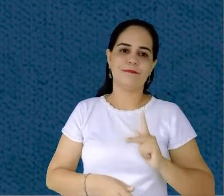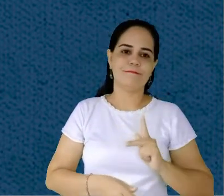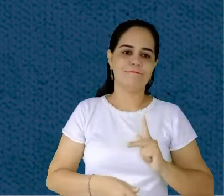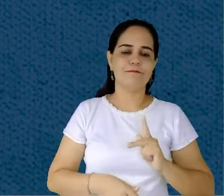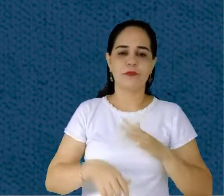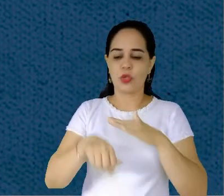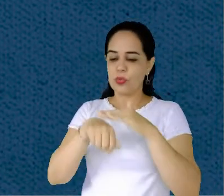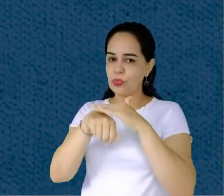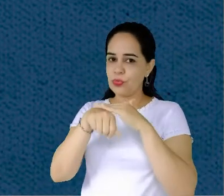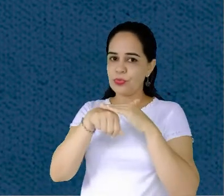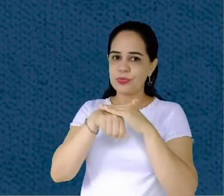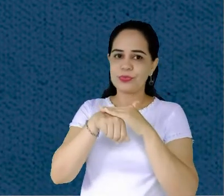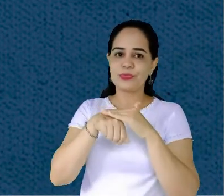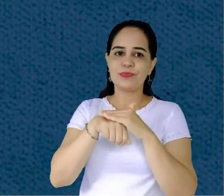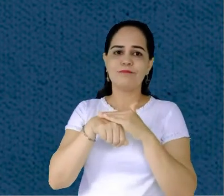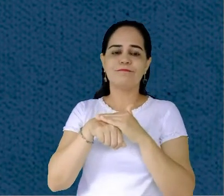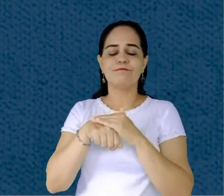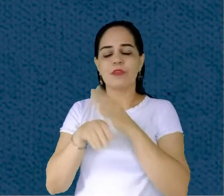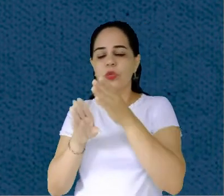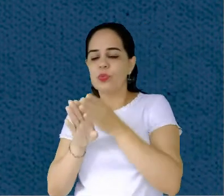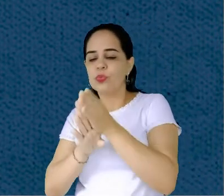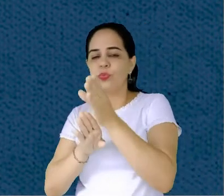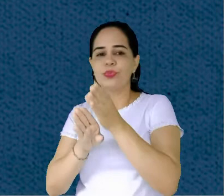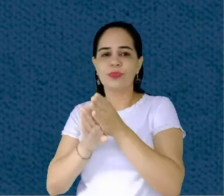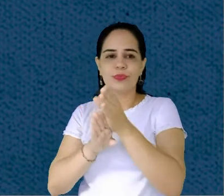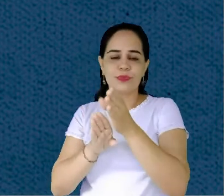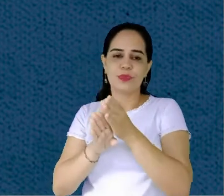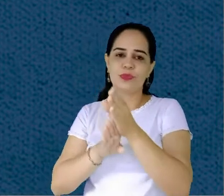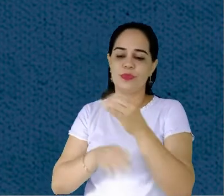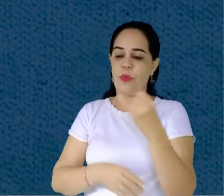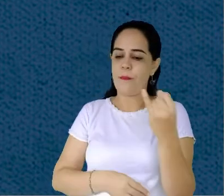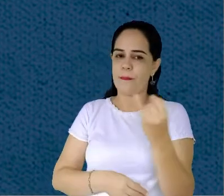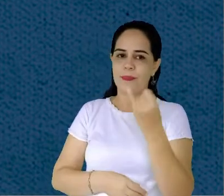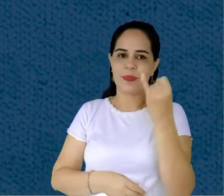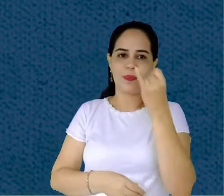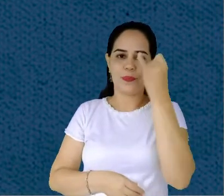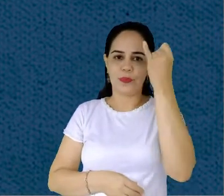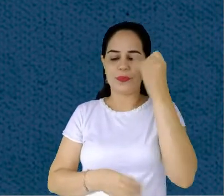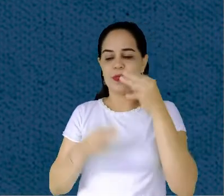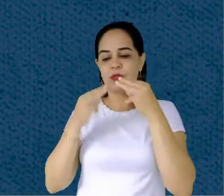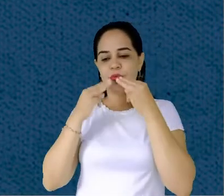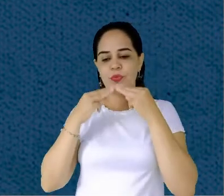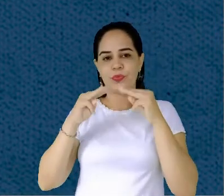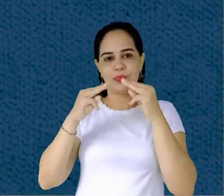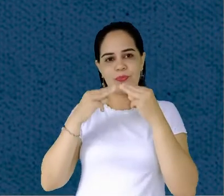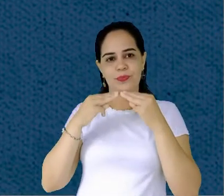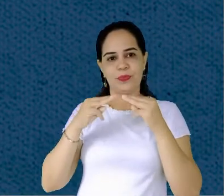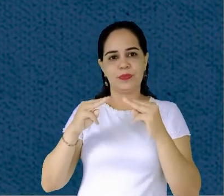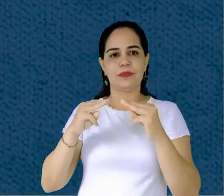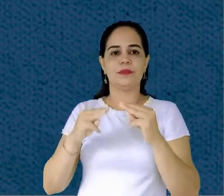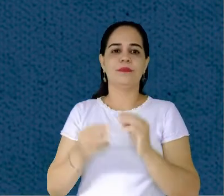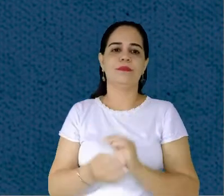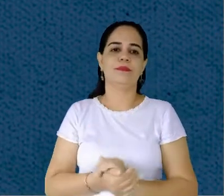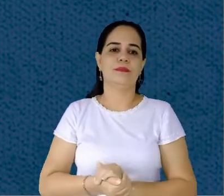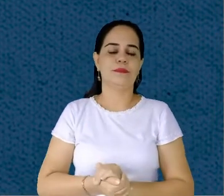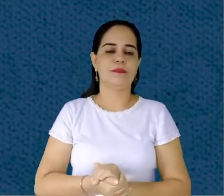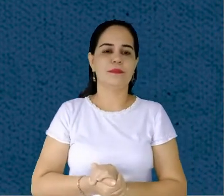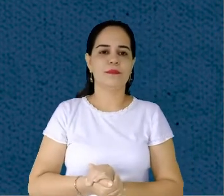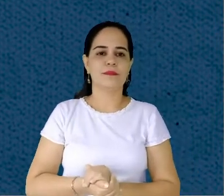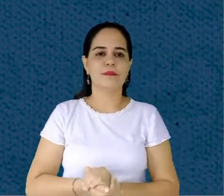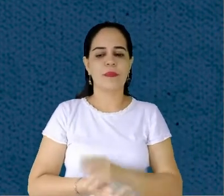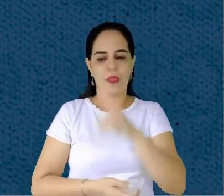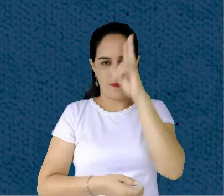seus apóstolos e lhes dá alguns conselhos que são importantes na caminhada